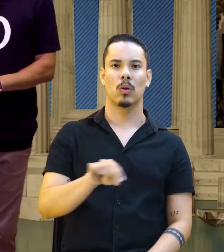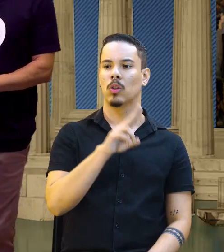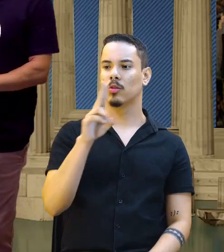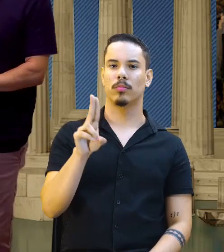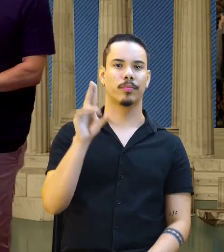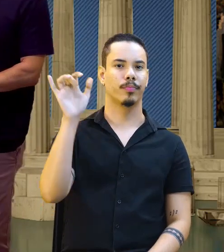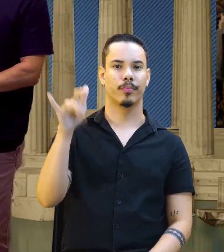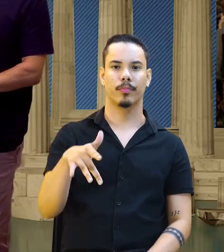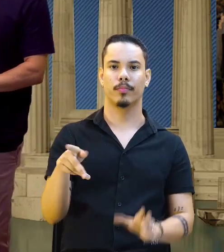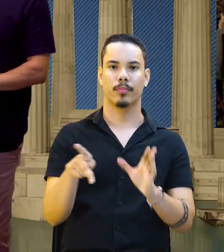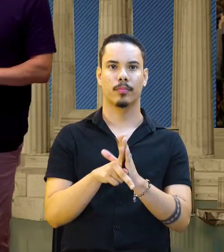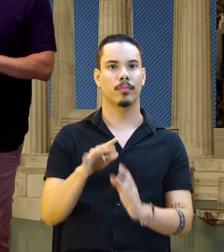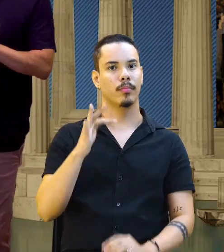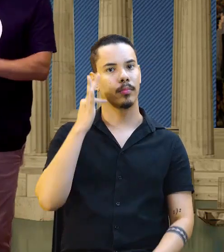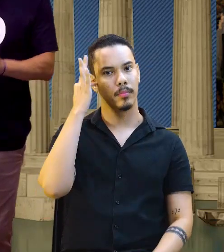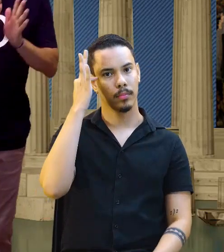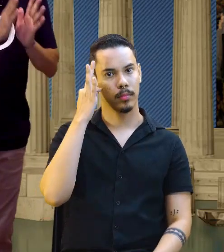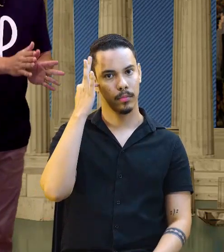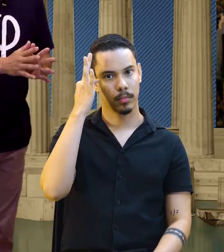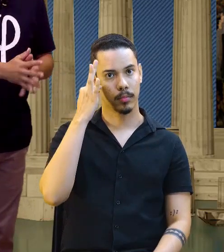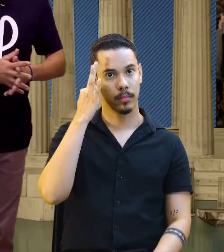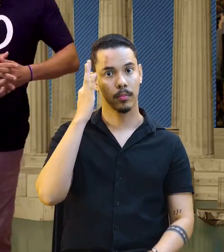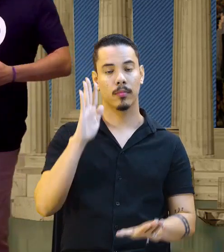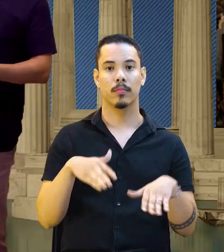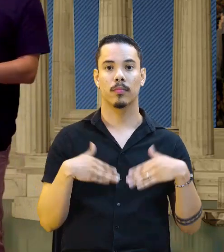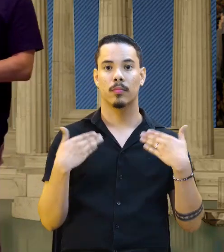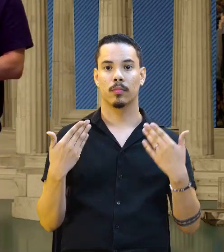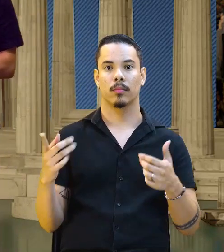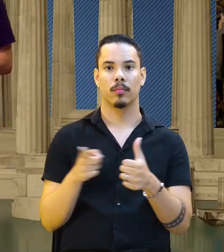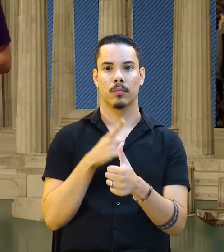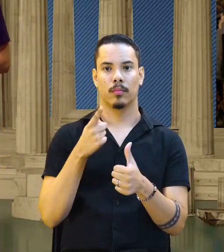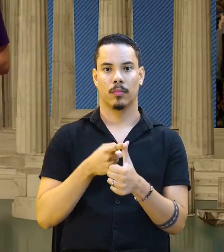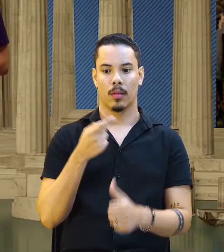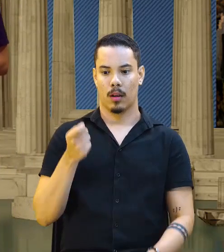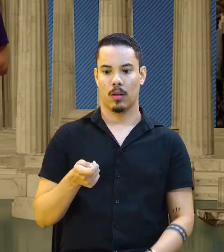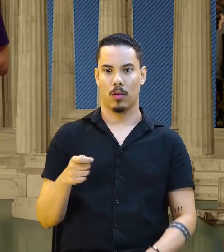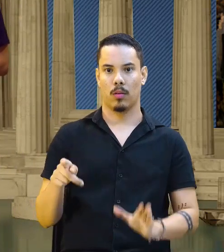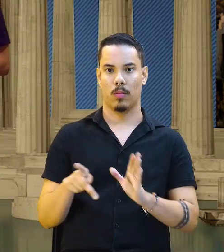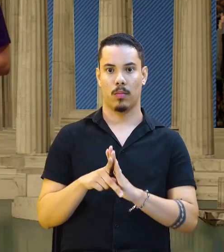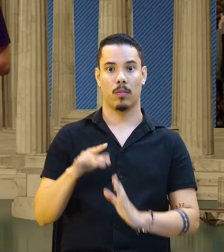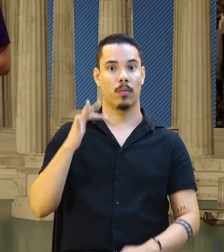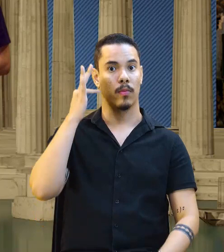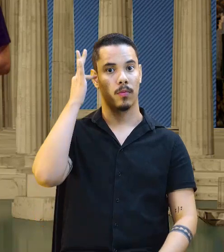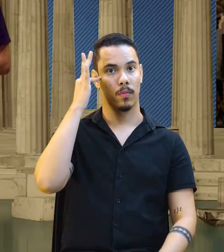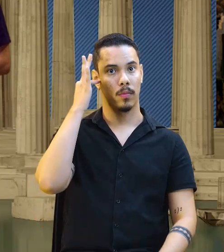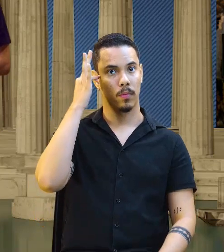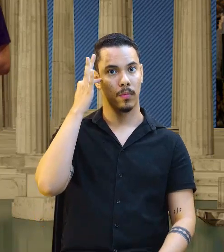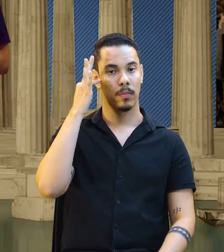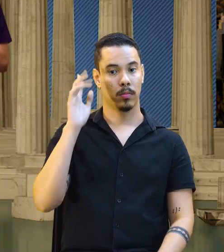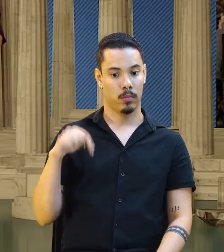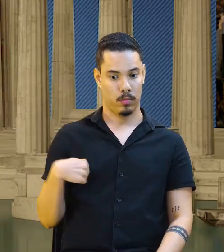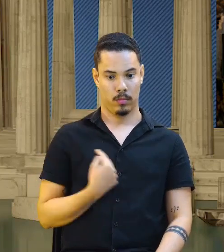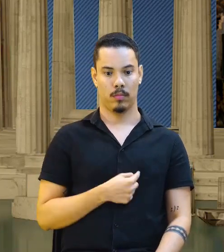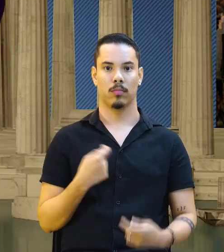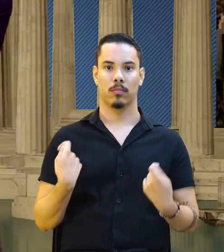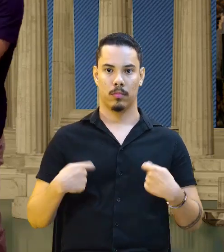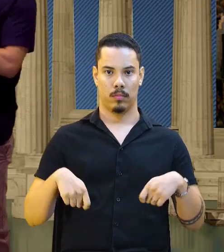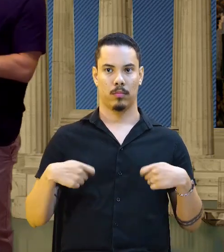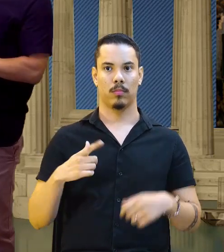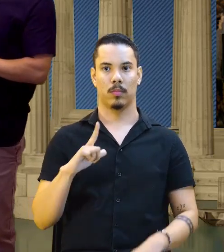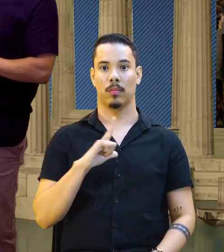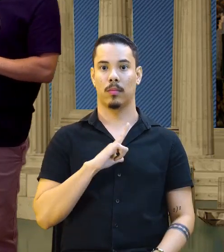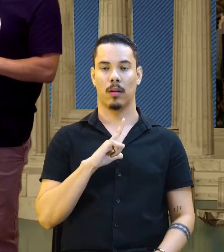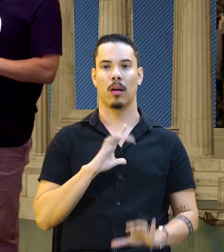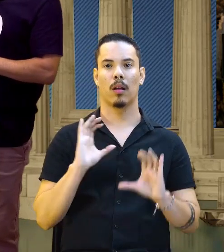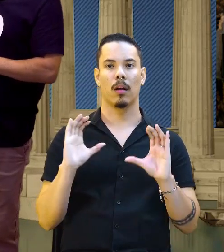da filosofia, qual é a primeira atitude filosófica? Temos que ter, né, diante disso. É claro que vocês